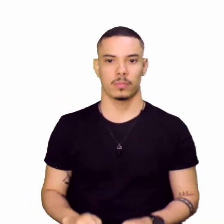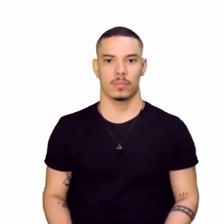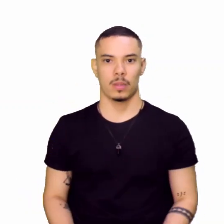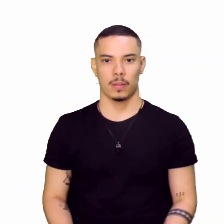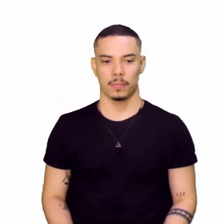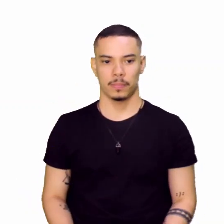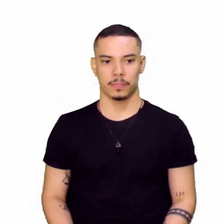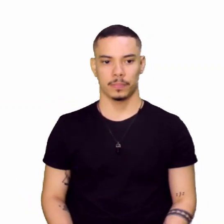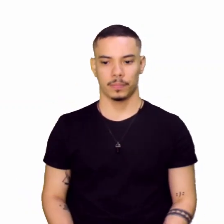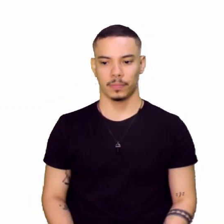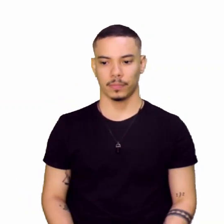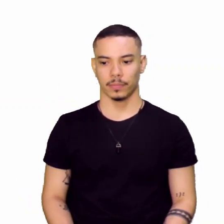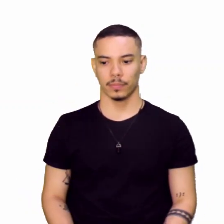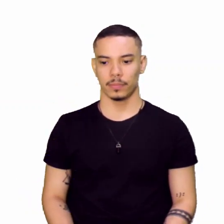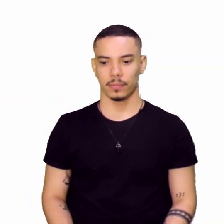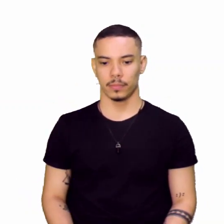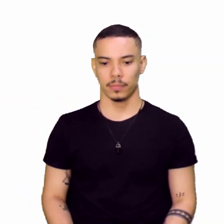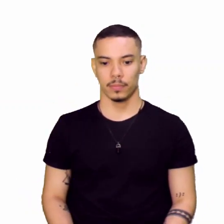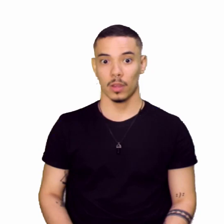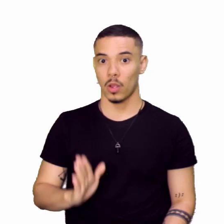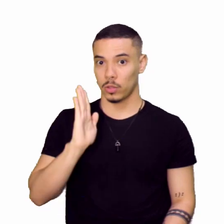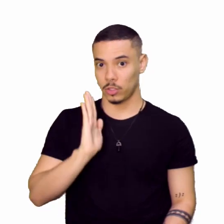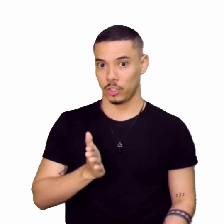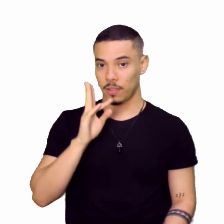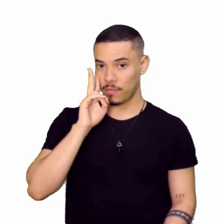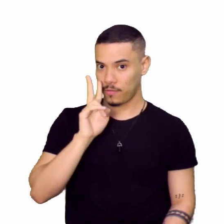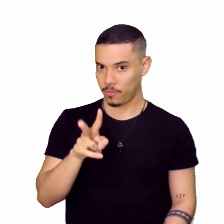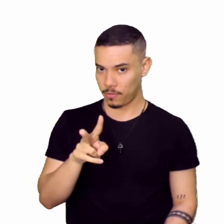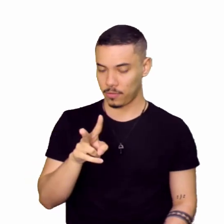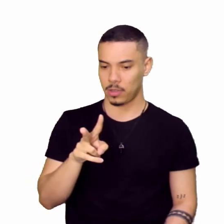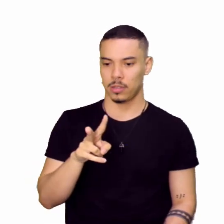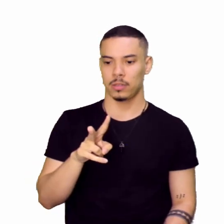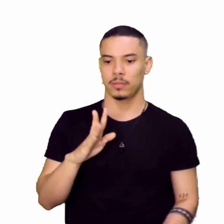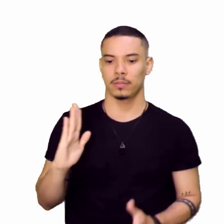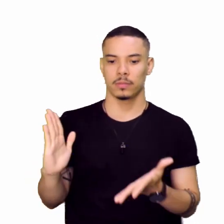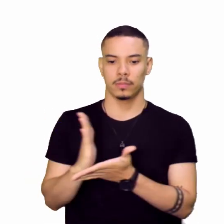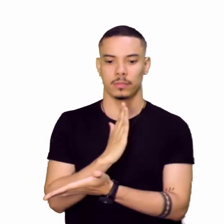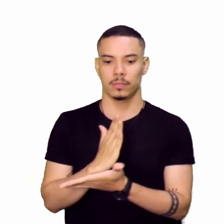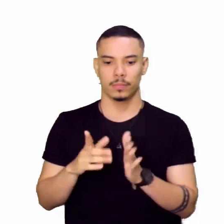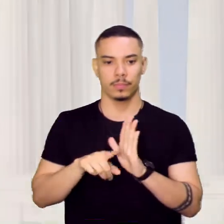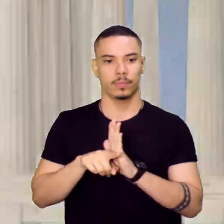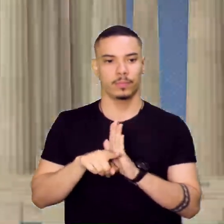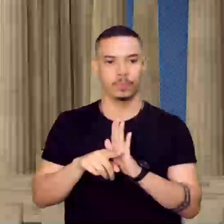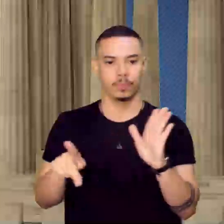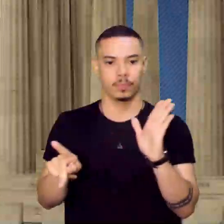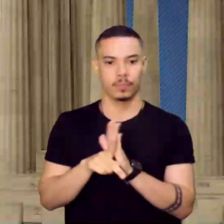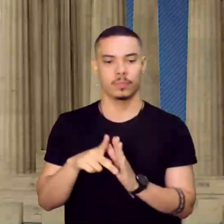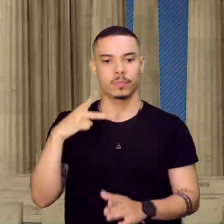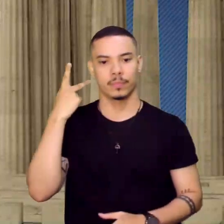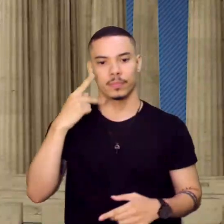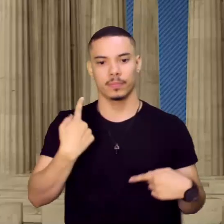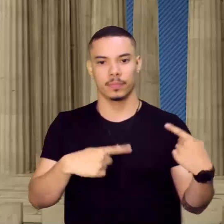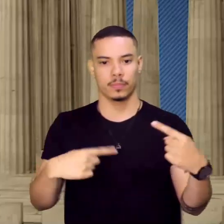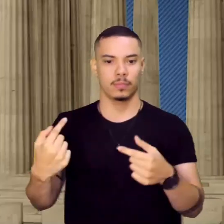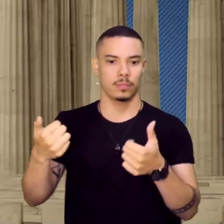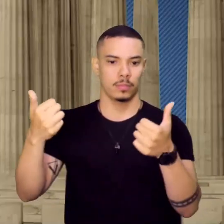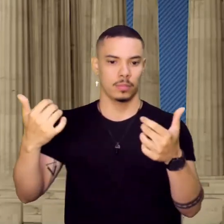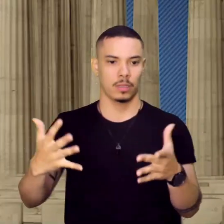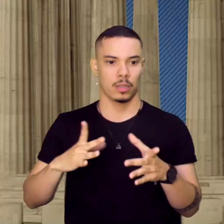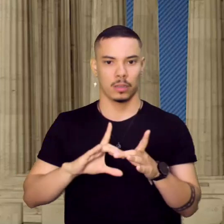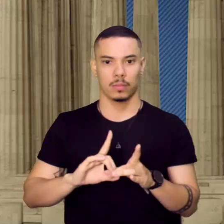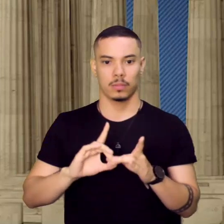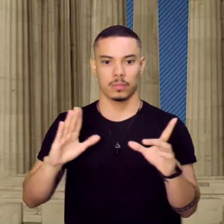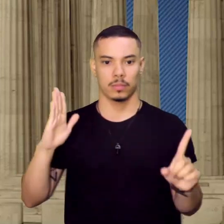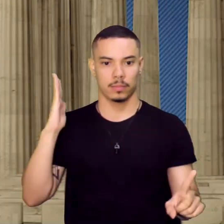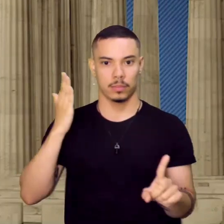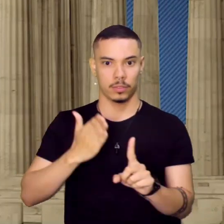representativa Eu já vi algum já vi algum pesquisador político falar de uma democracia direta